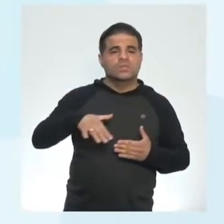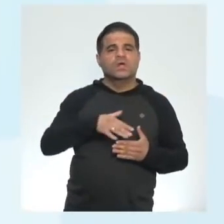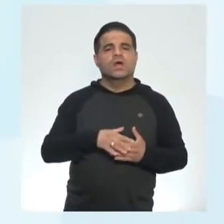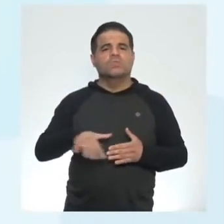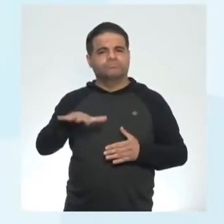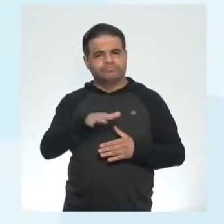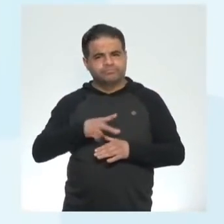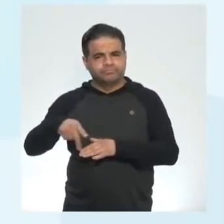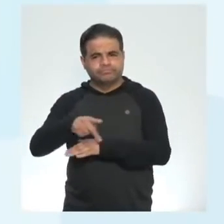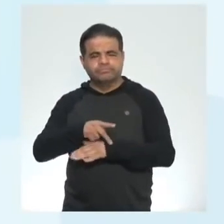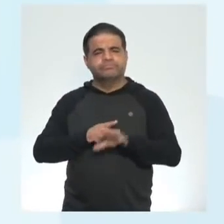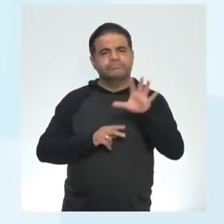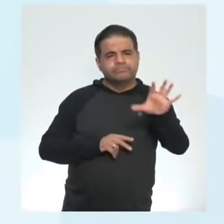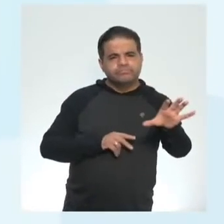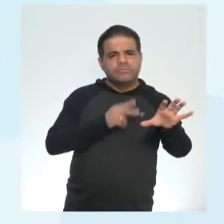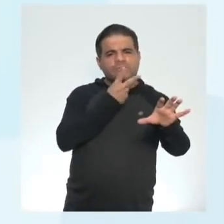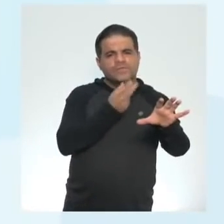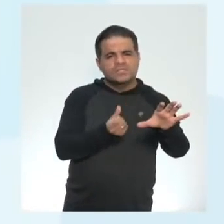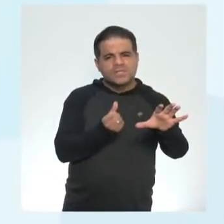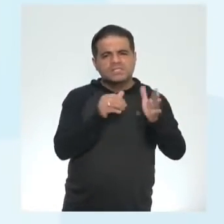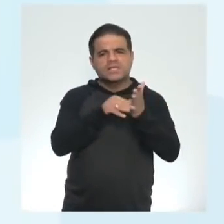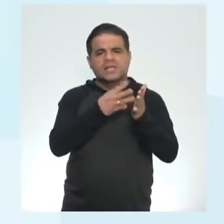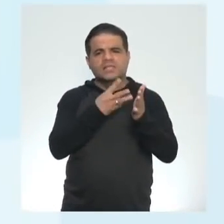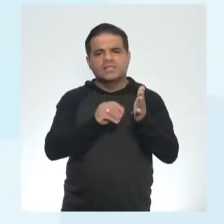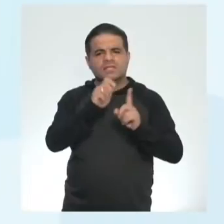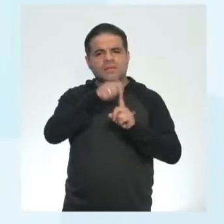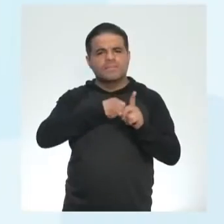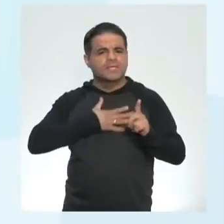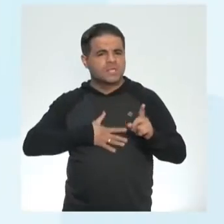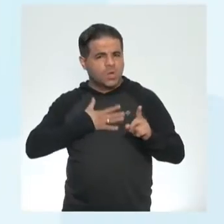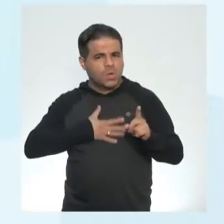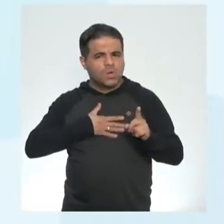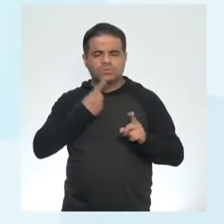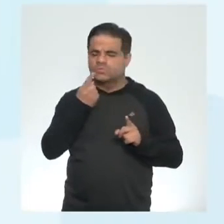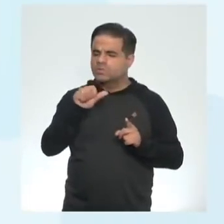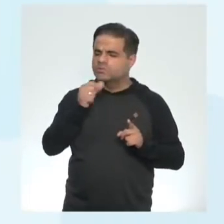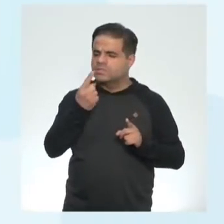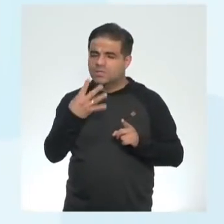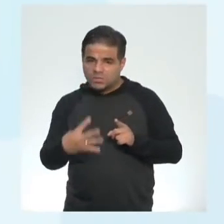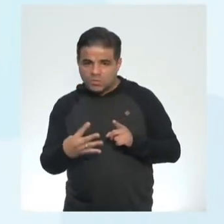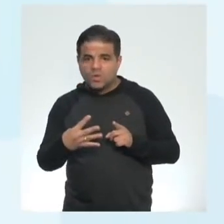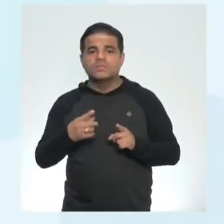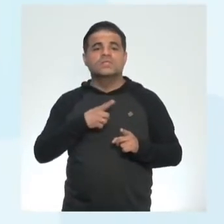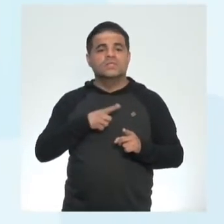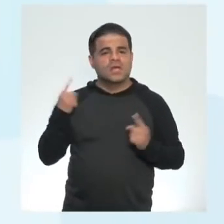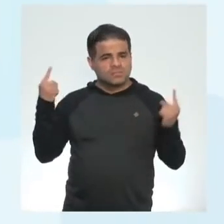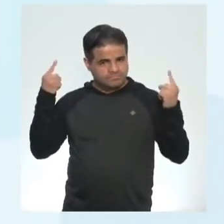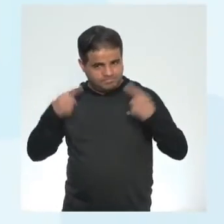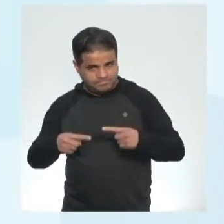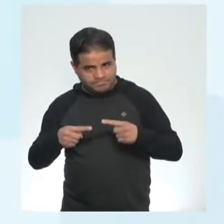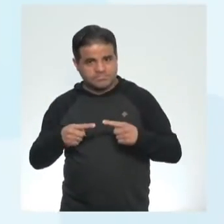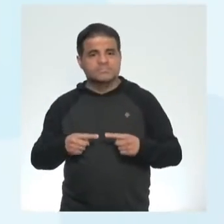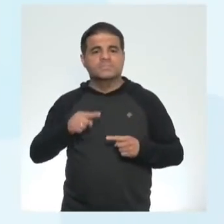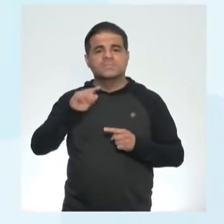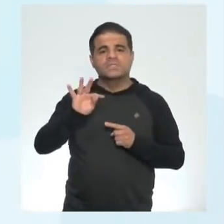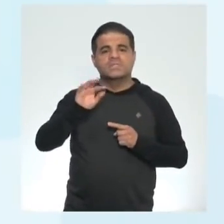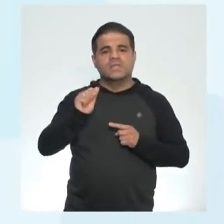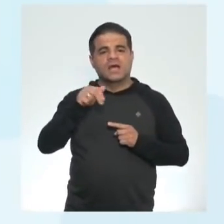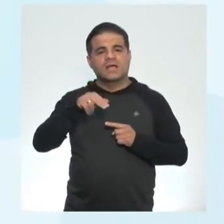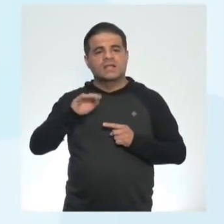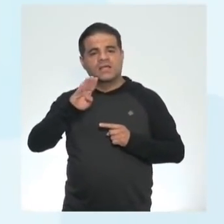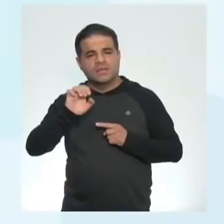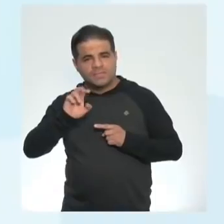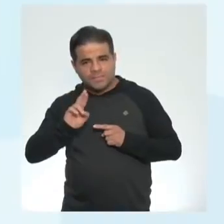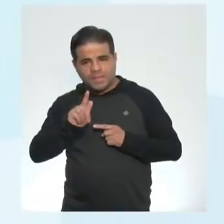oriental. Então, de 26 a 30 de agosto de 1914, nós teremos a Batalha de Tannenberg, conflito